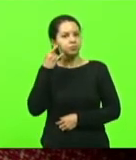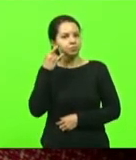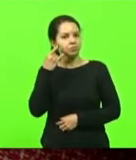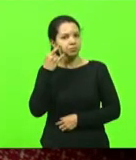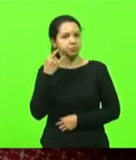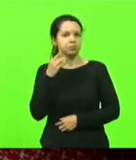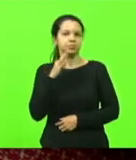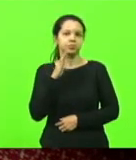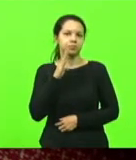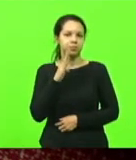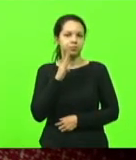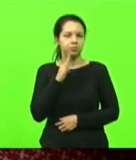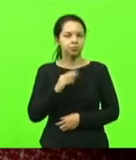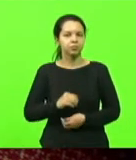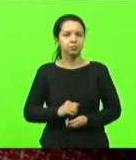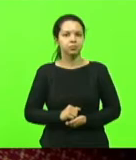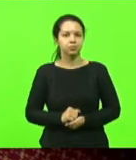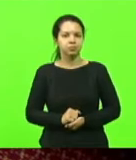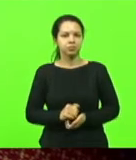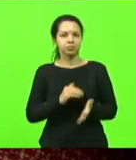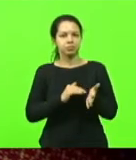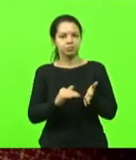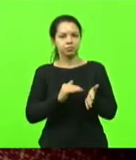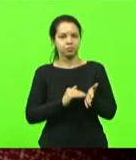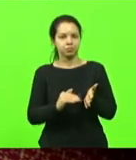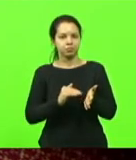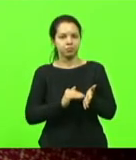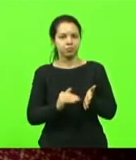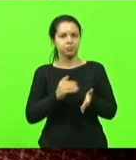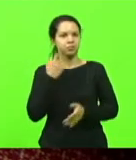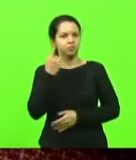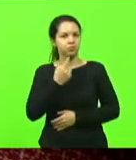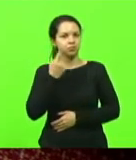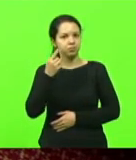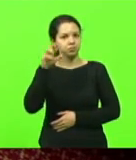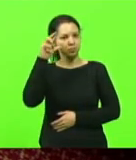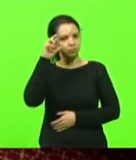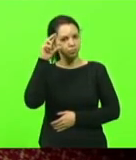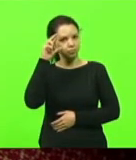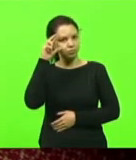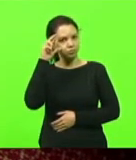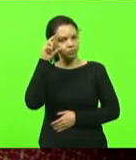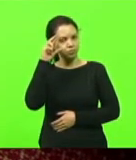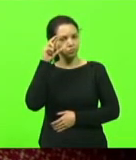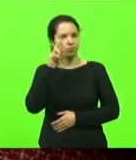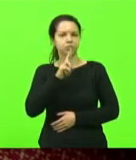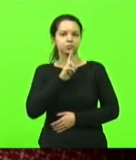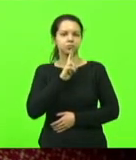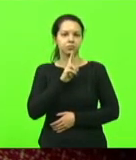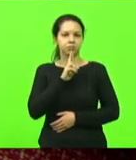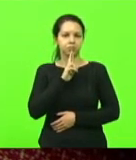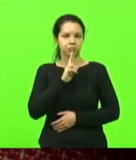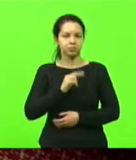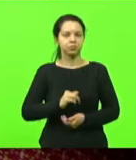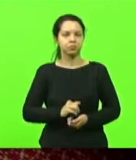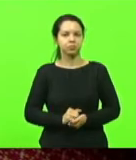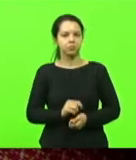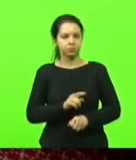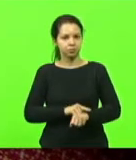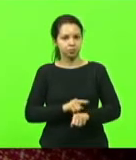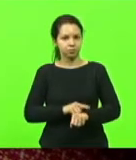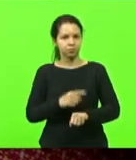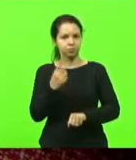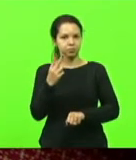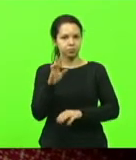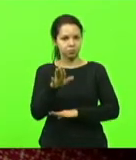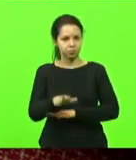Nilson Berlanda, secretarias, deputados Ricardo Alba e Rodrigo Minotto, às 14 horas do